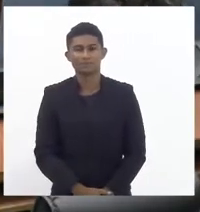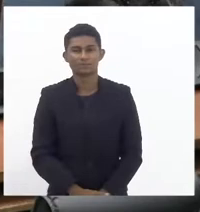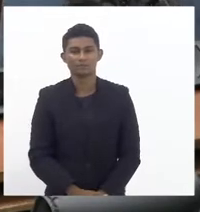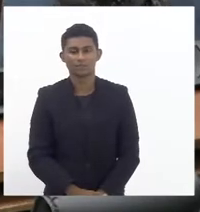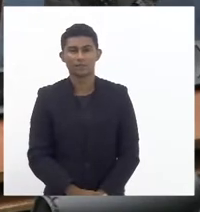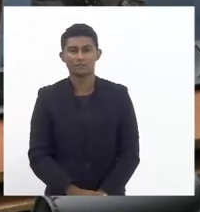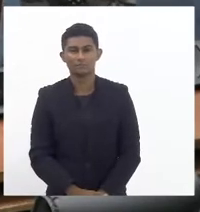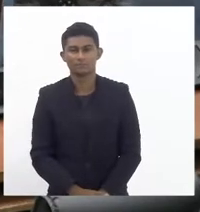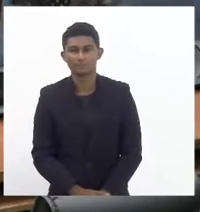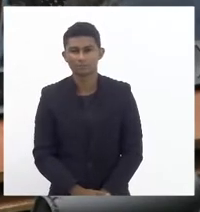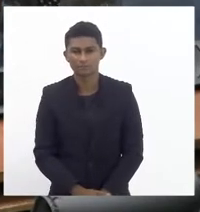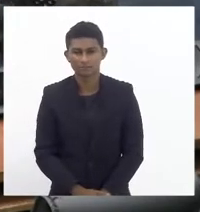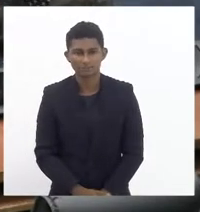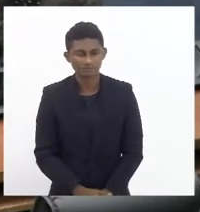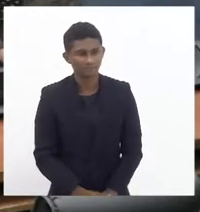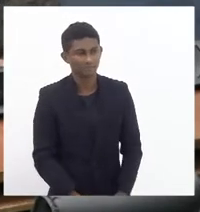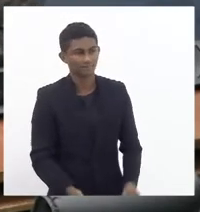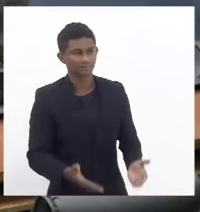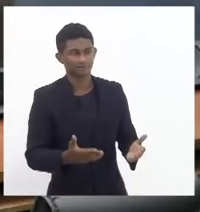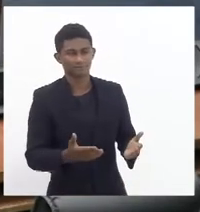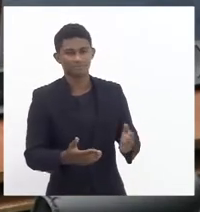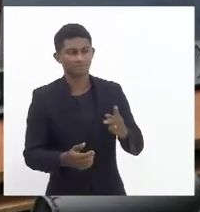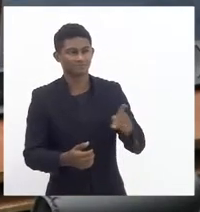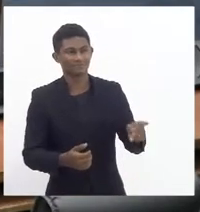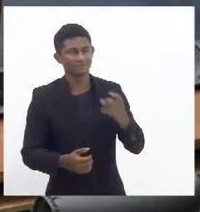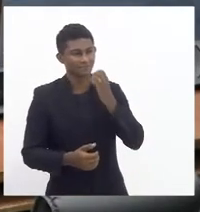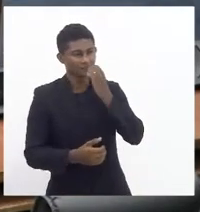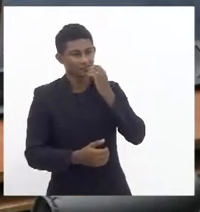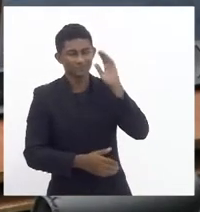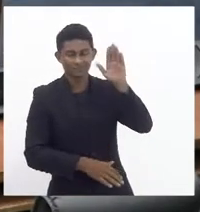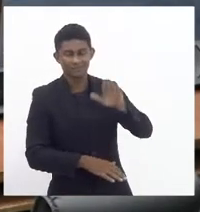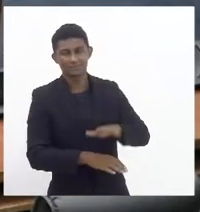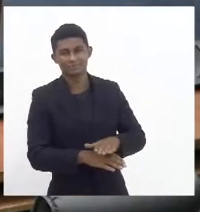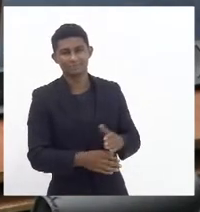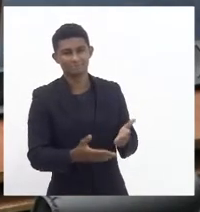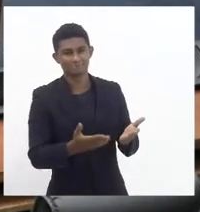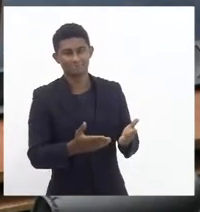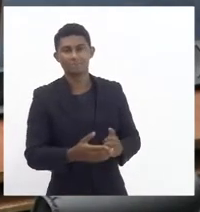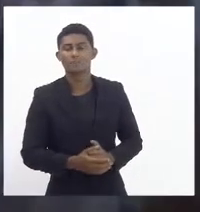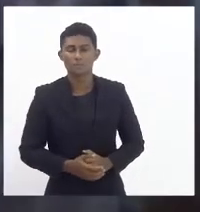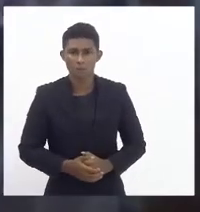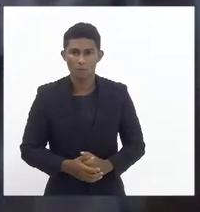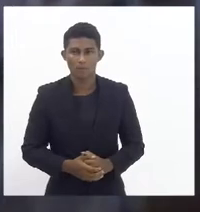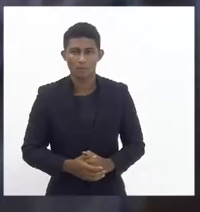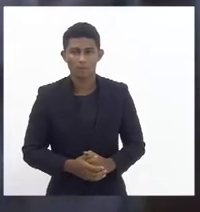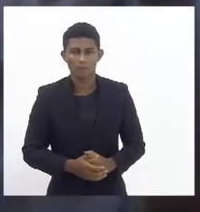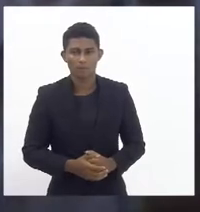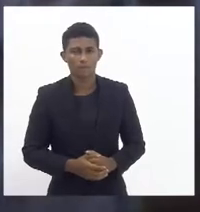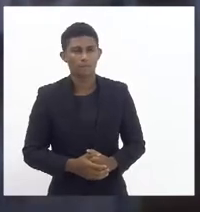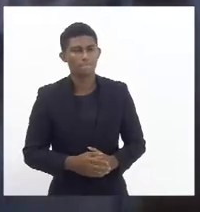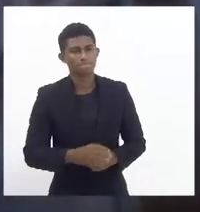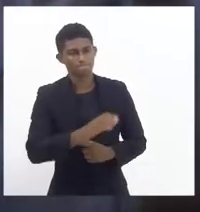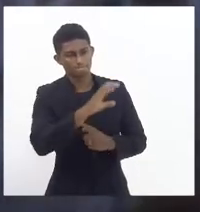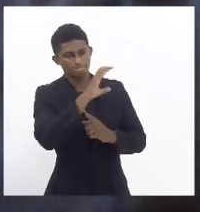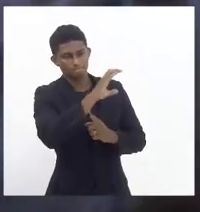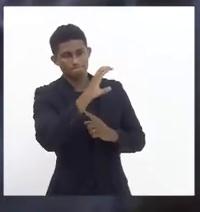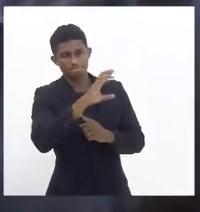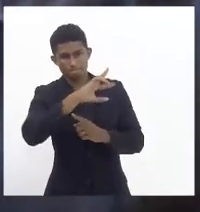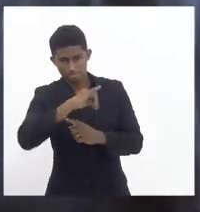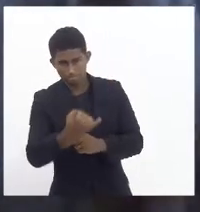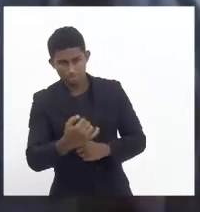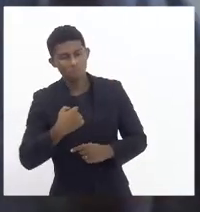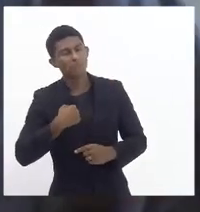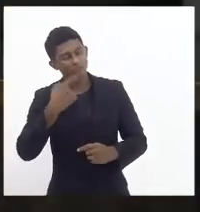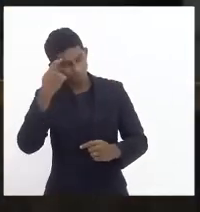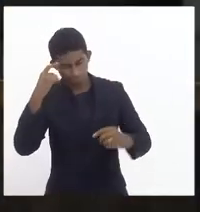quem é o presidente se Boa tarde prioridade ao mercado eu acompanho o parecer da